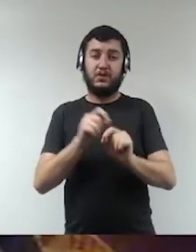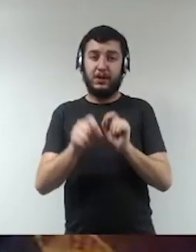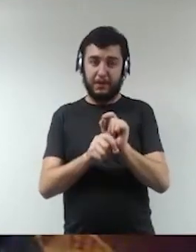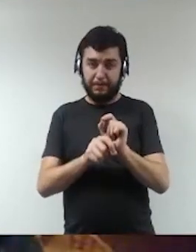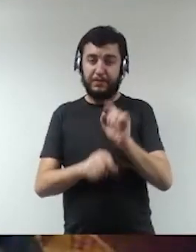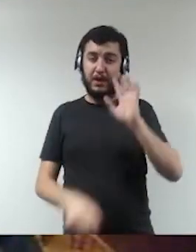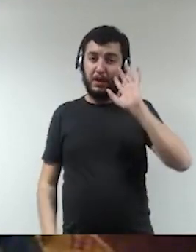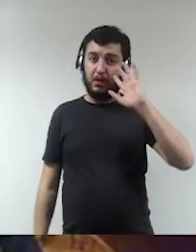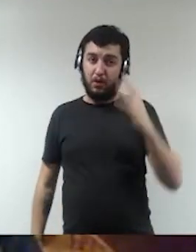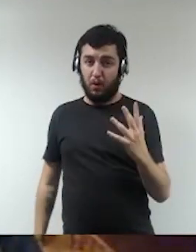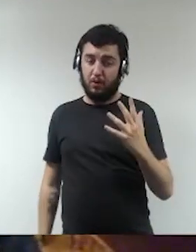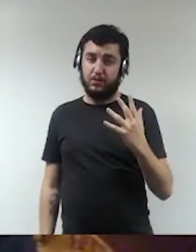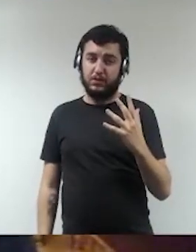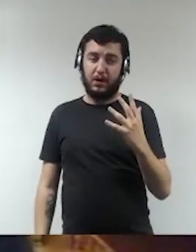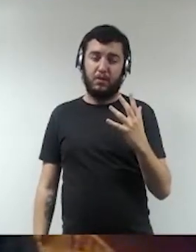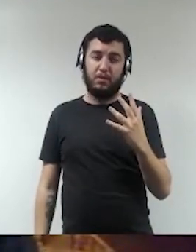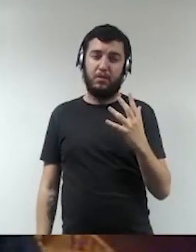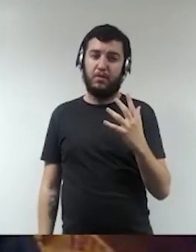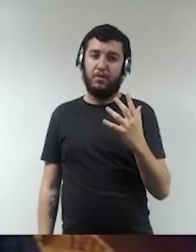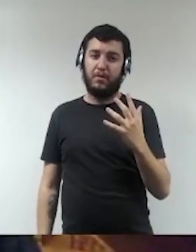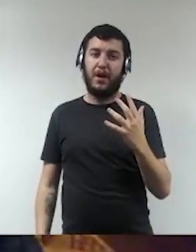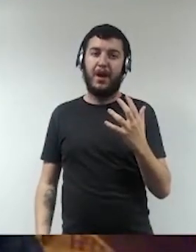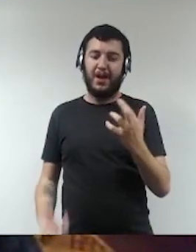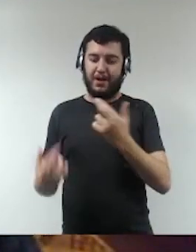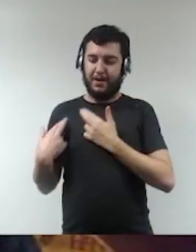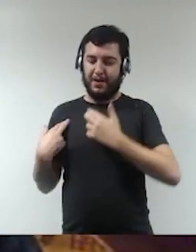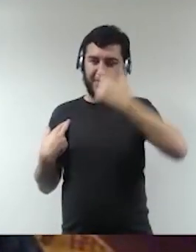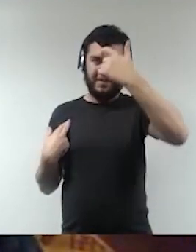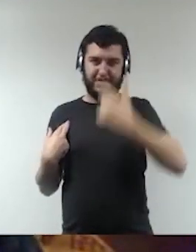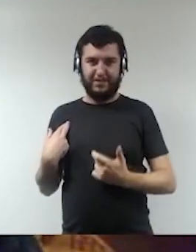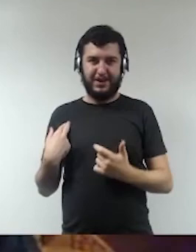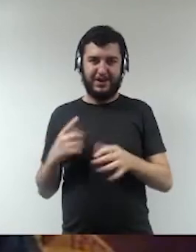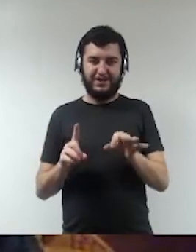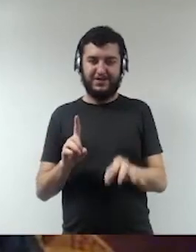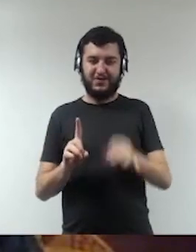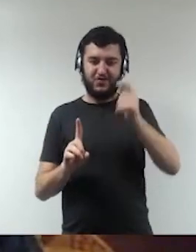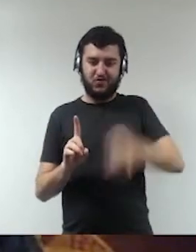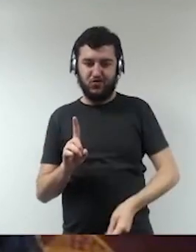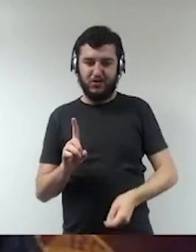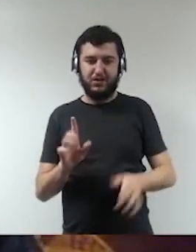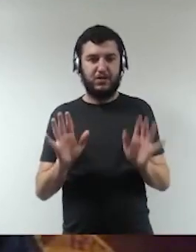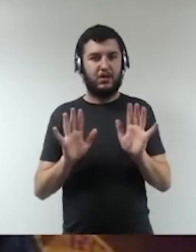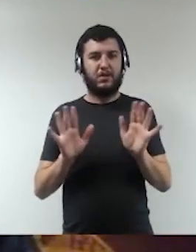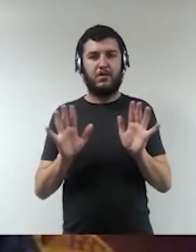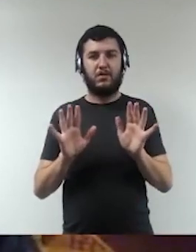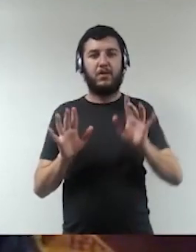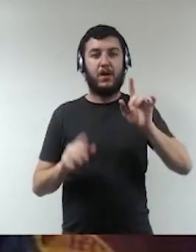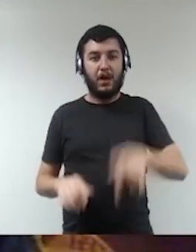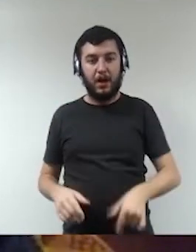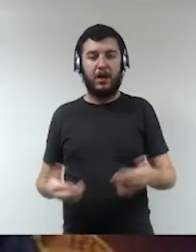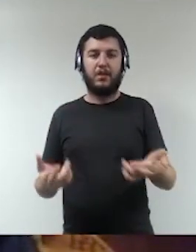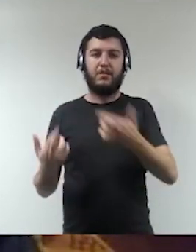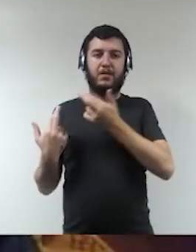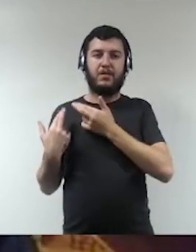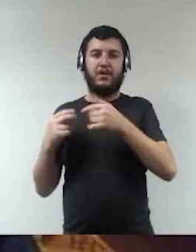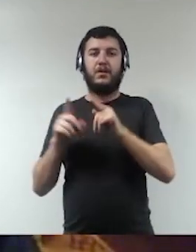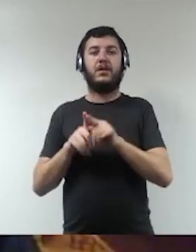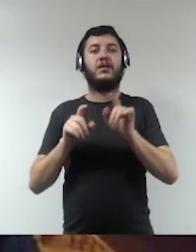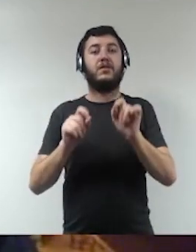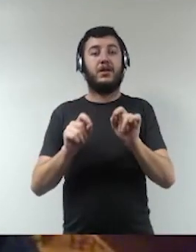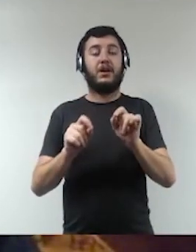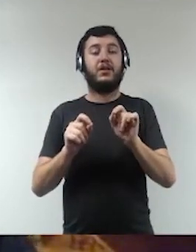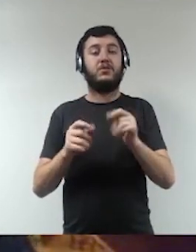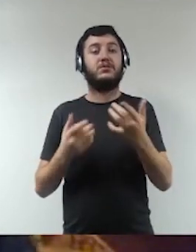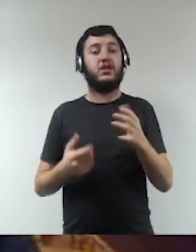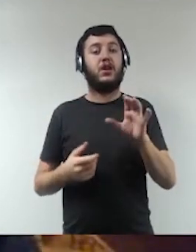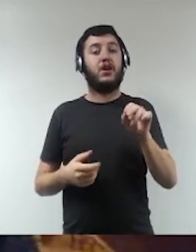melhores soluções, não estão necessariamente nas minhas mãos. Elas estão nas mãos das soluções consensuais, e para isso é preciso de